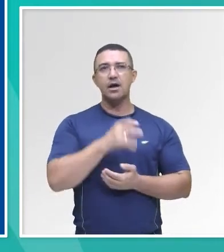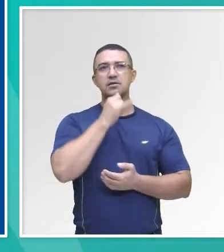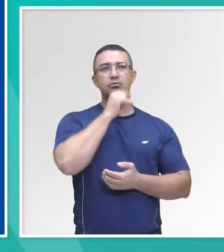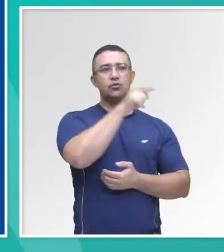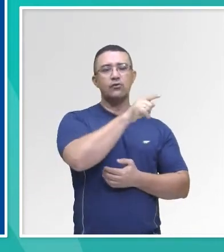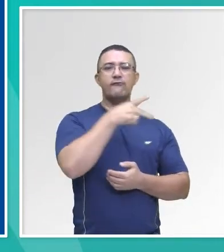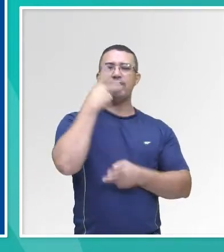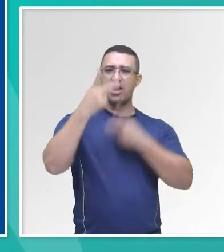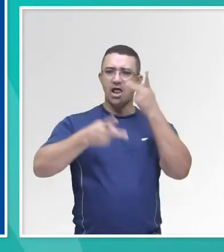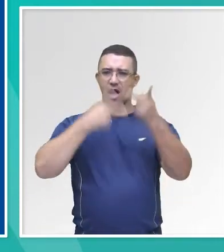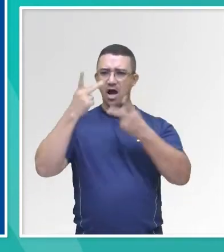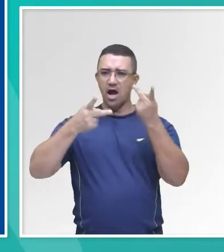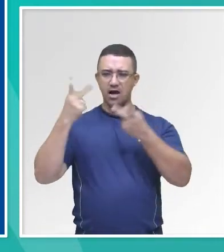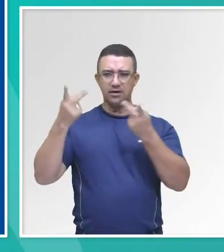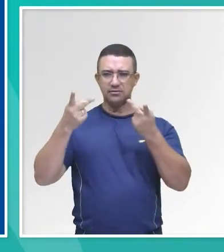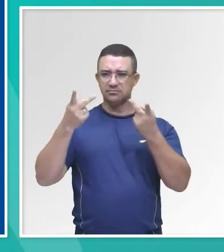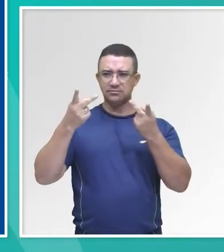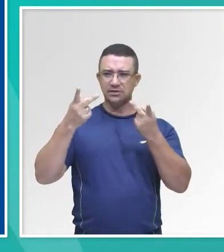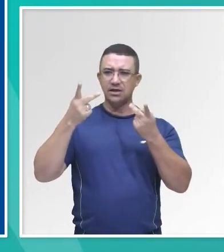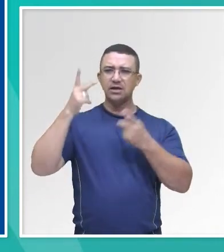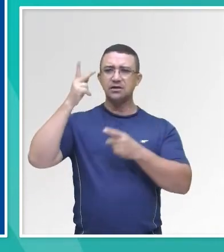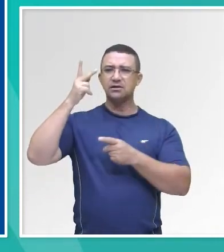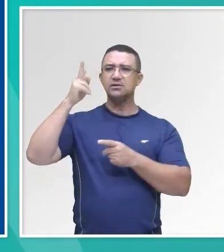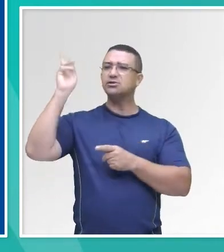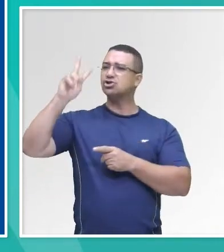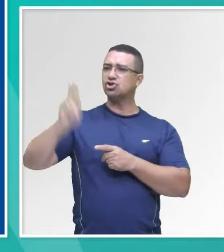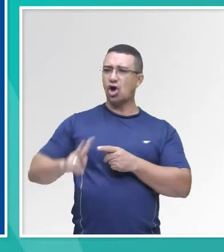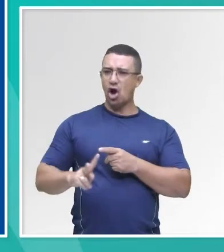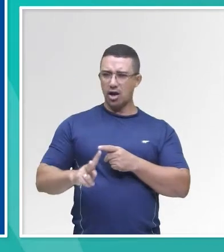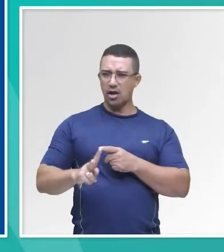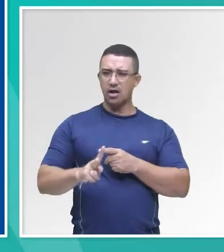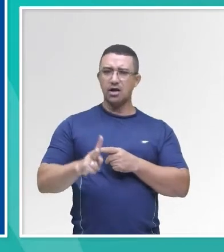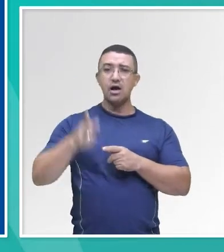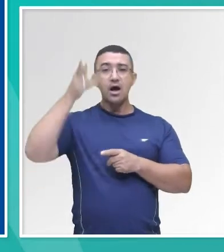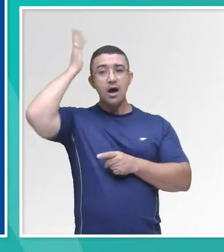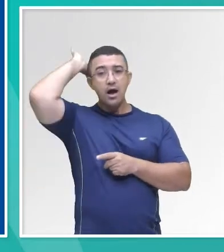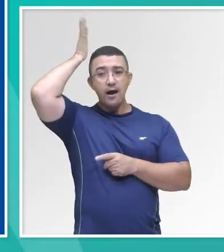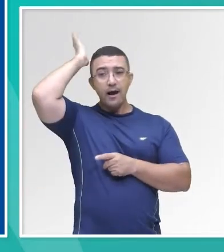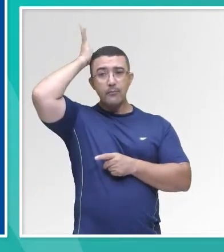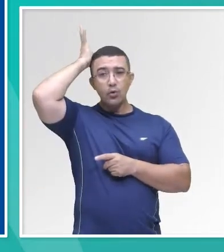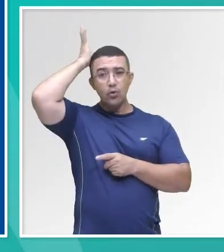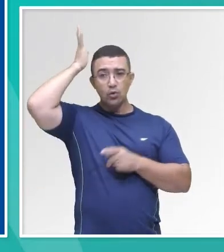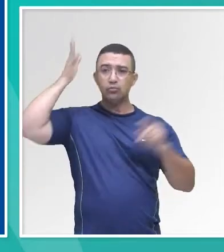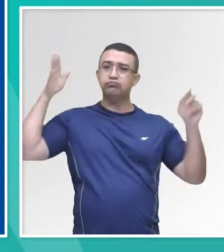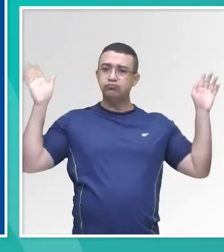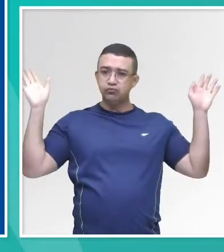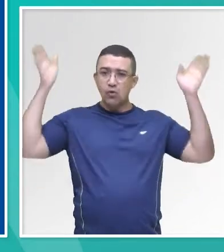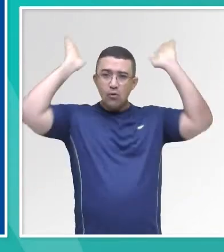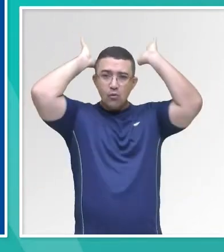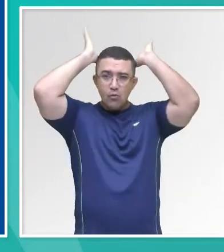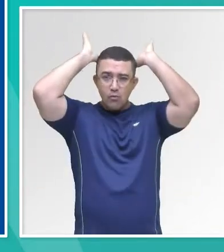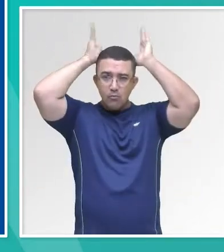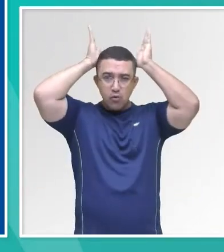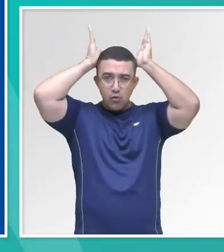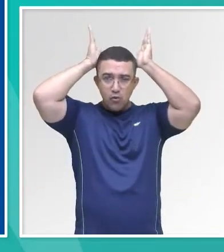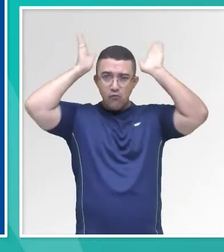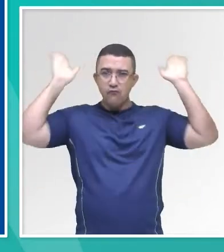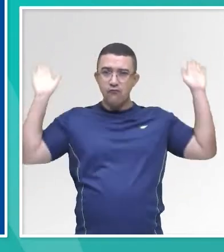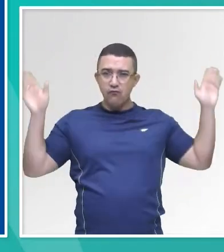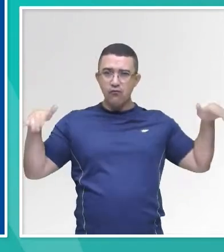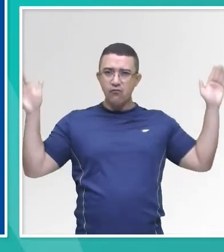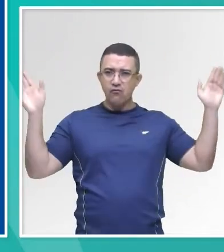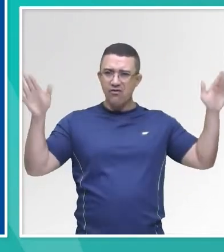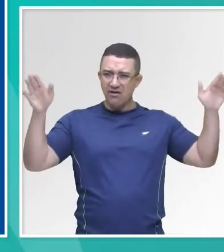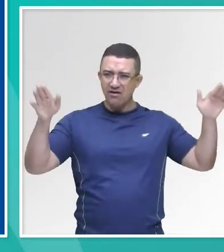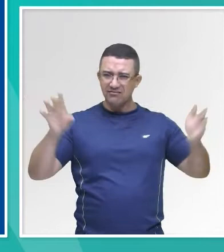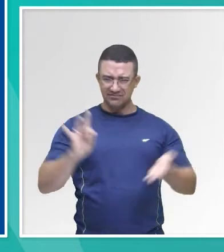burro voava, tinha asas. É verossímil? Não, é inverossímil. Então, essa história tem que ser verossímil, tem que